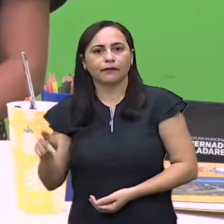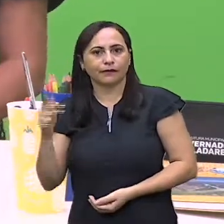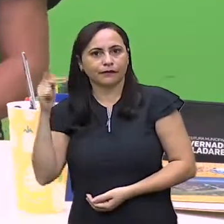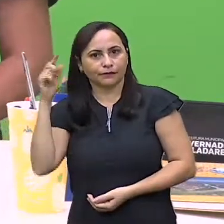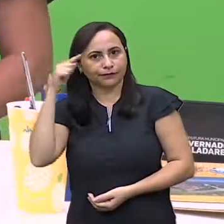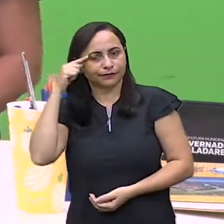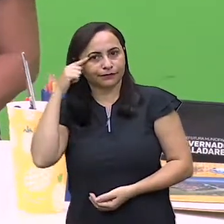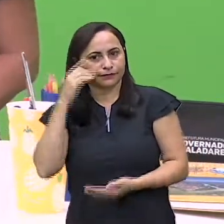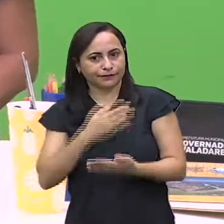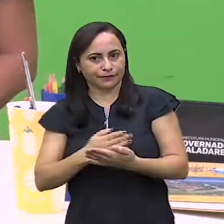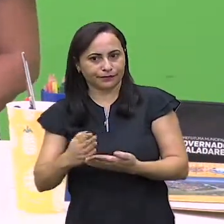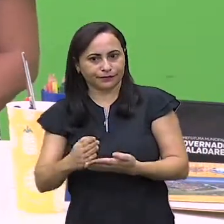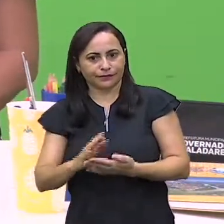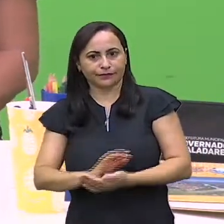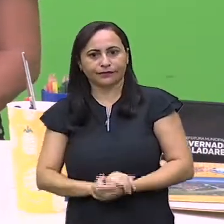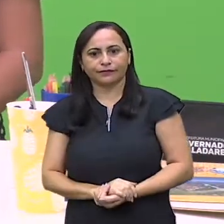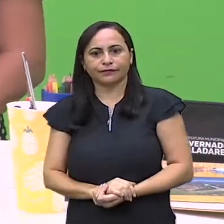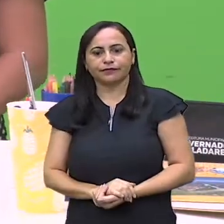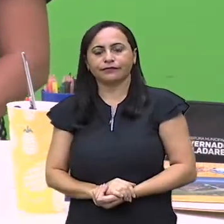Vamos lá.